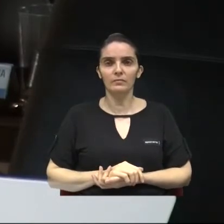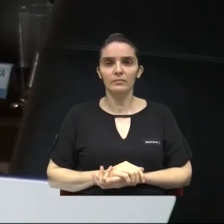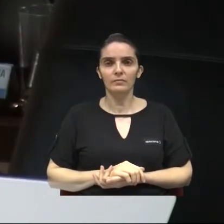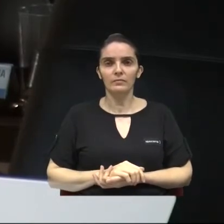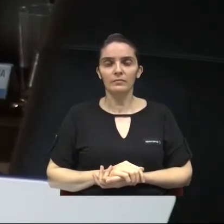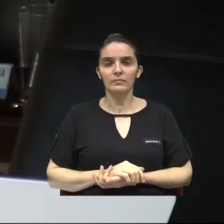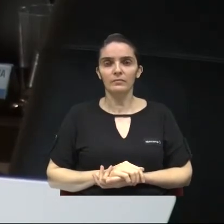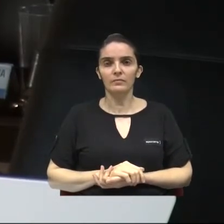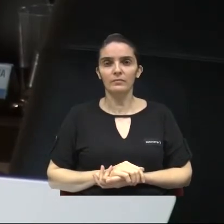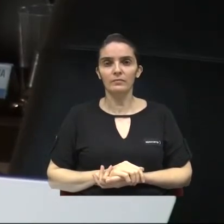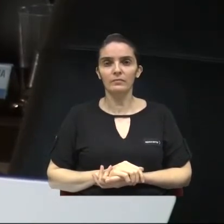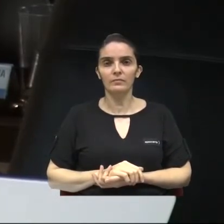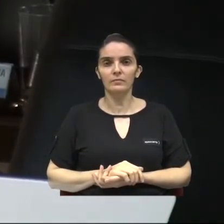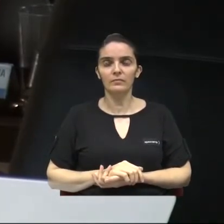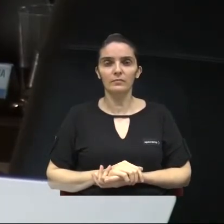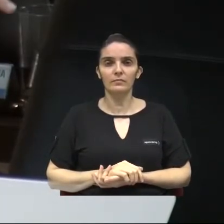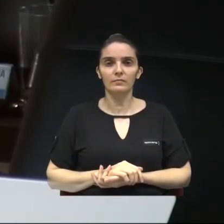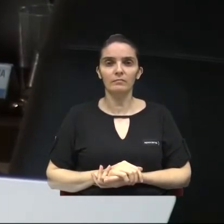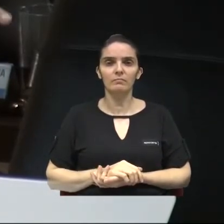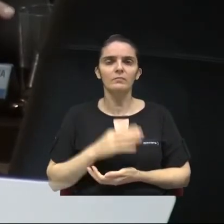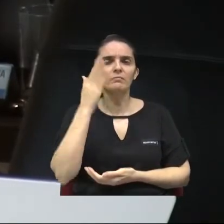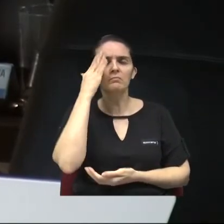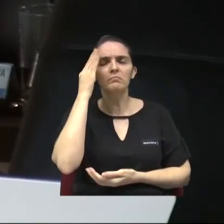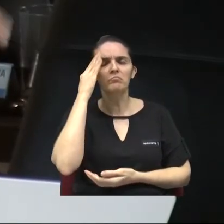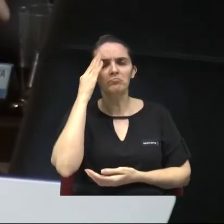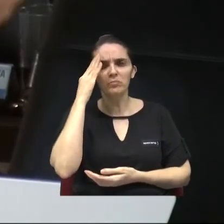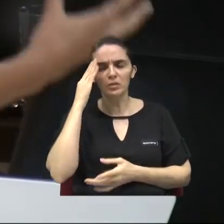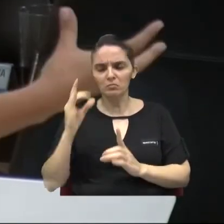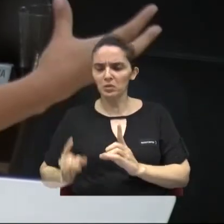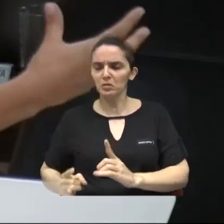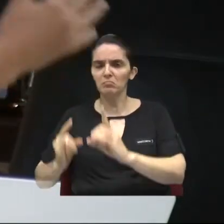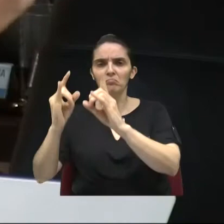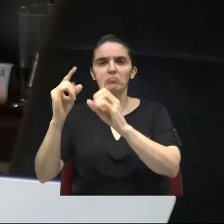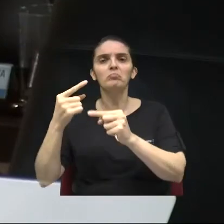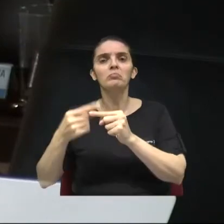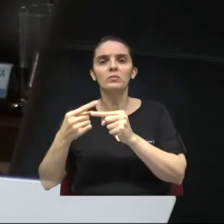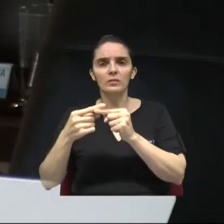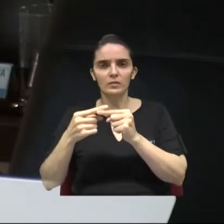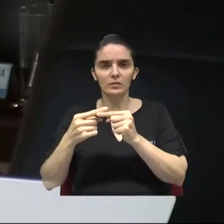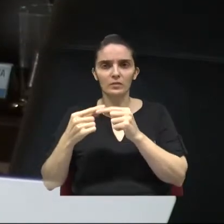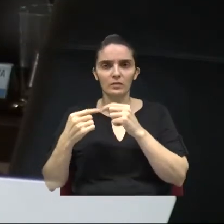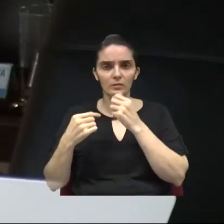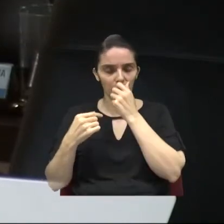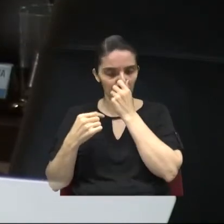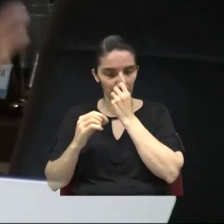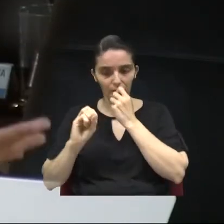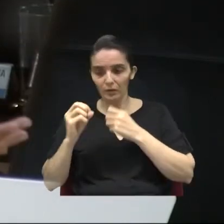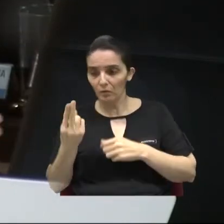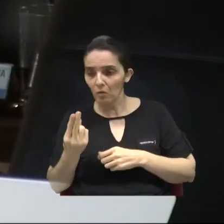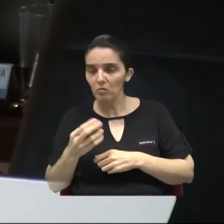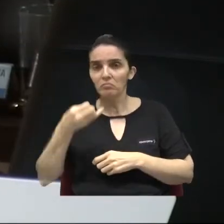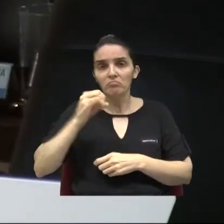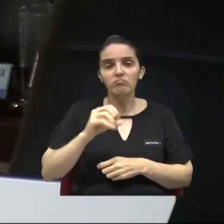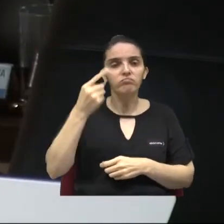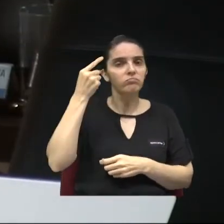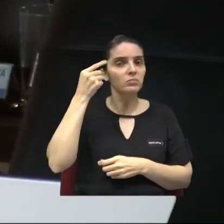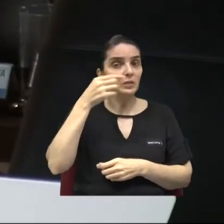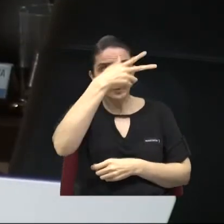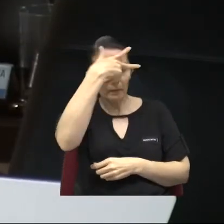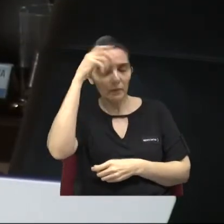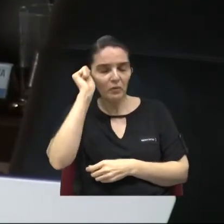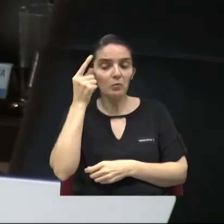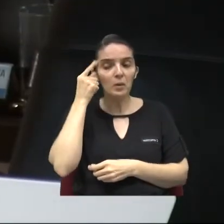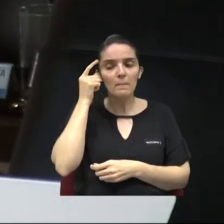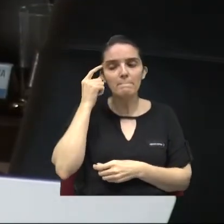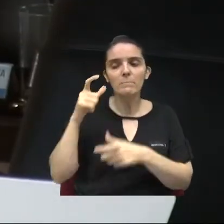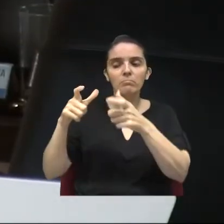colocados no ponto de querer saber para que é aquele prédio, ou para que é aquela área, ou se tem algum planejamento do Executivo nesse